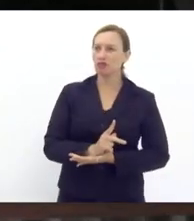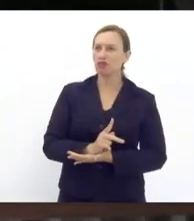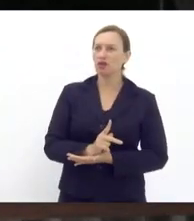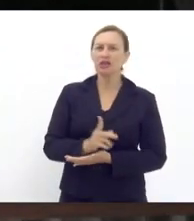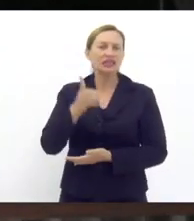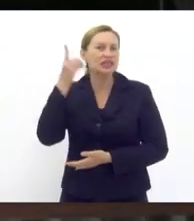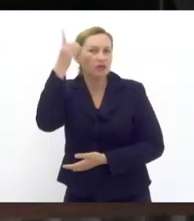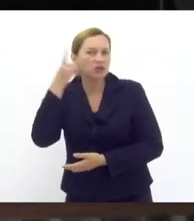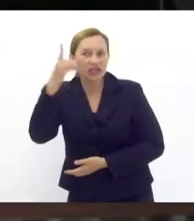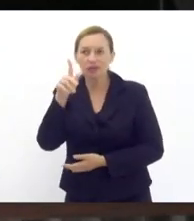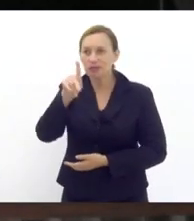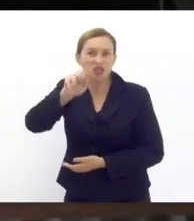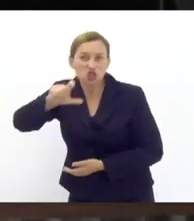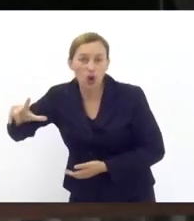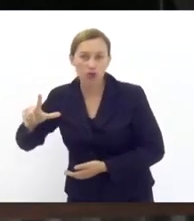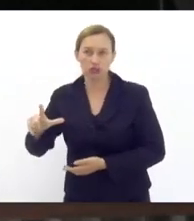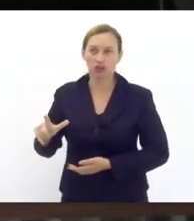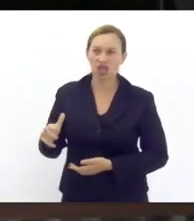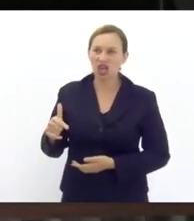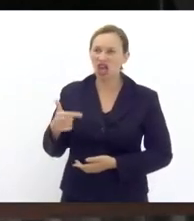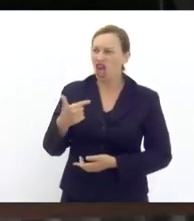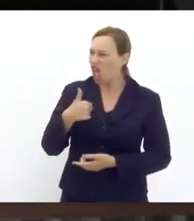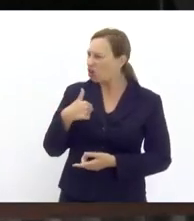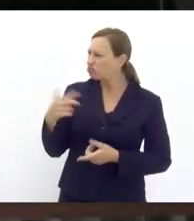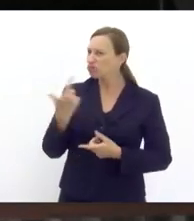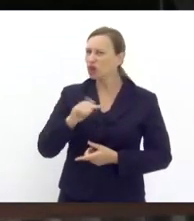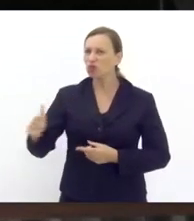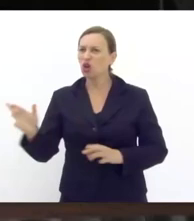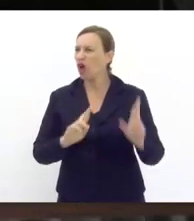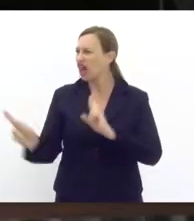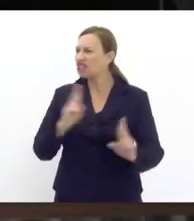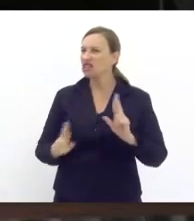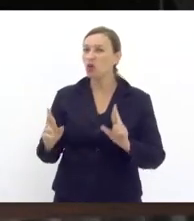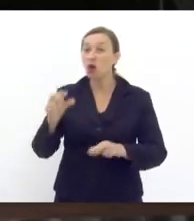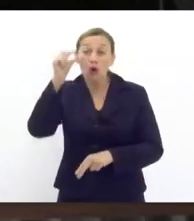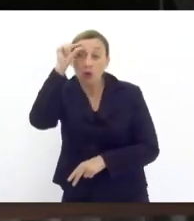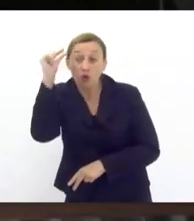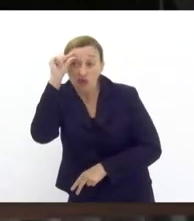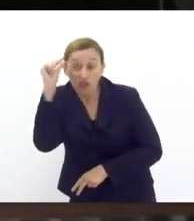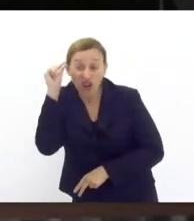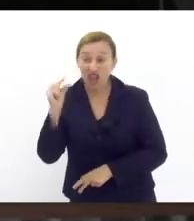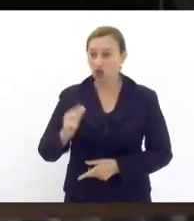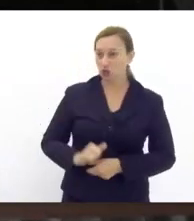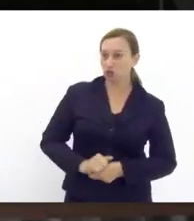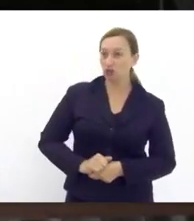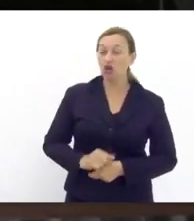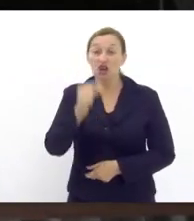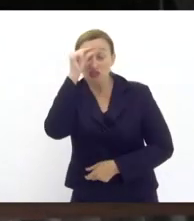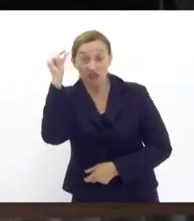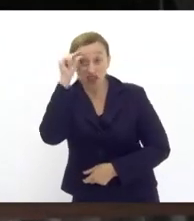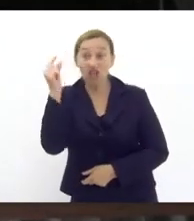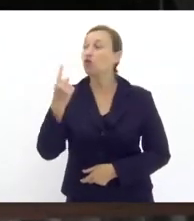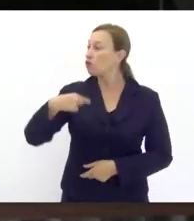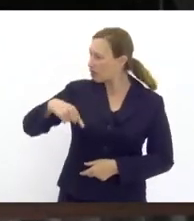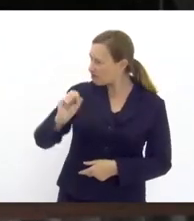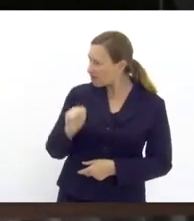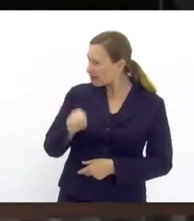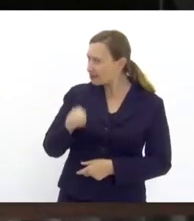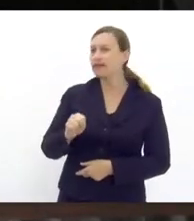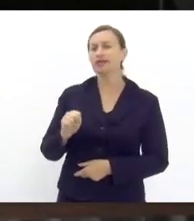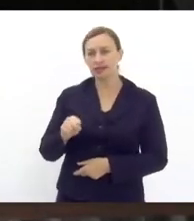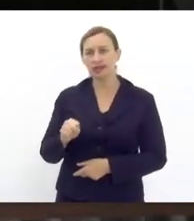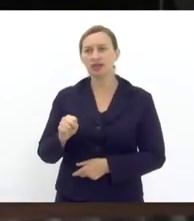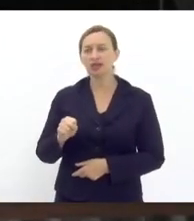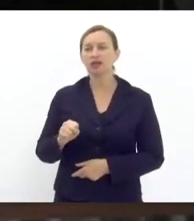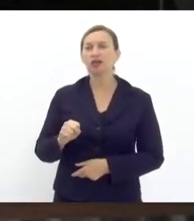do PSOL. Eu não tenho nenhuma relação com o Marcelo Freixo. Inclusive, o Marcelo Freixo foi um candidato do